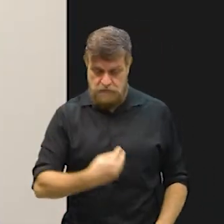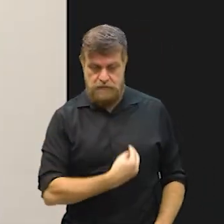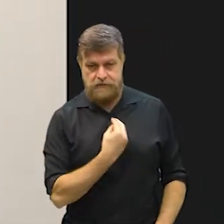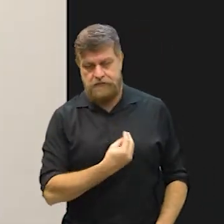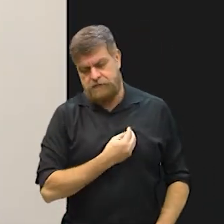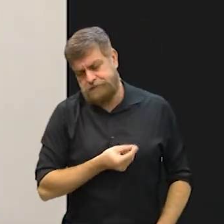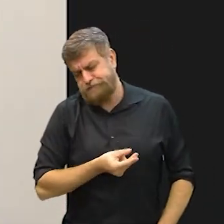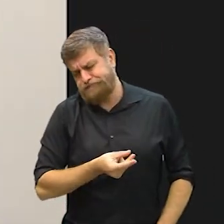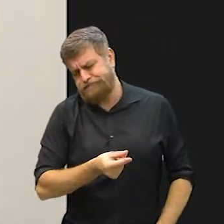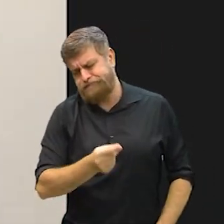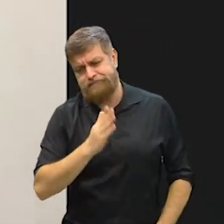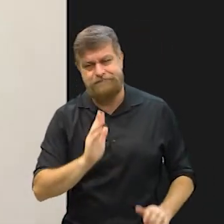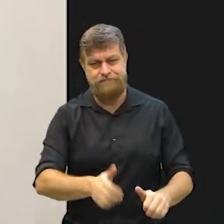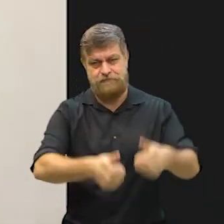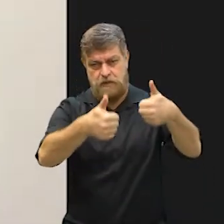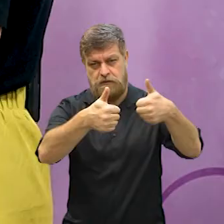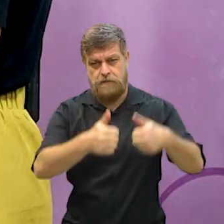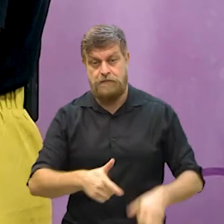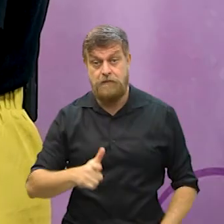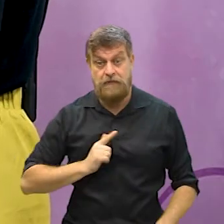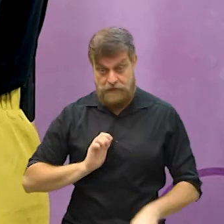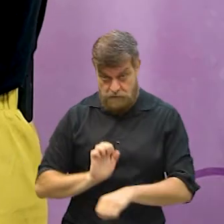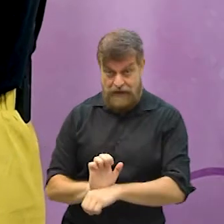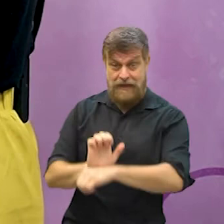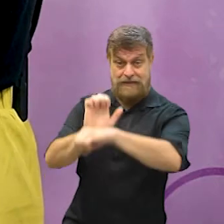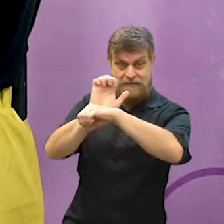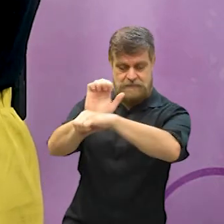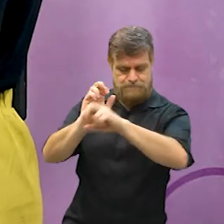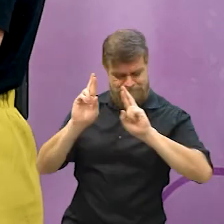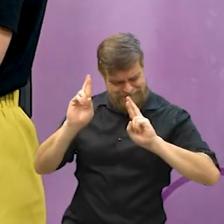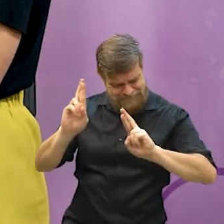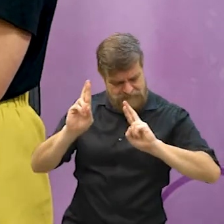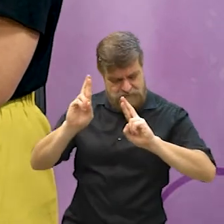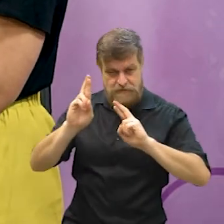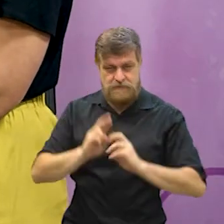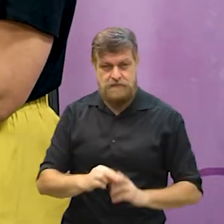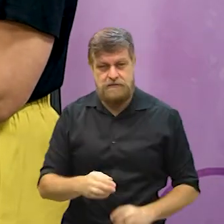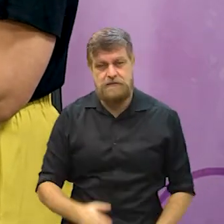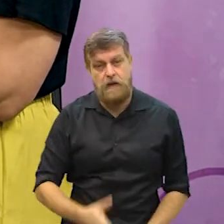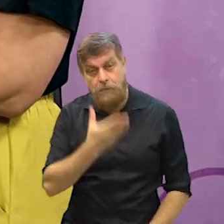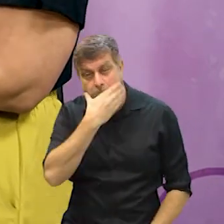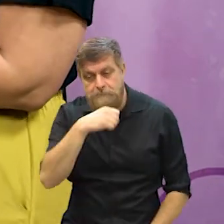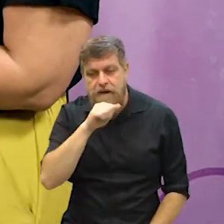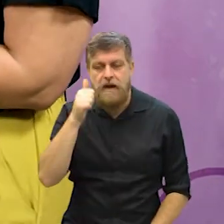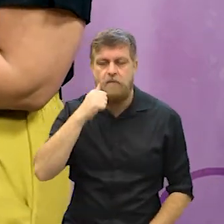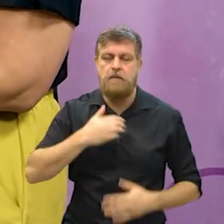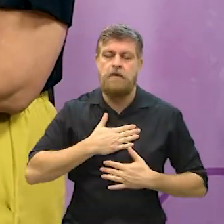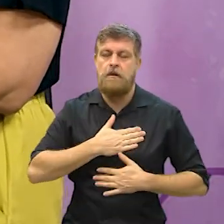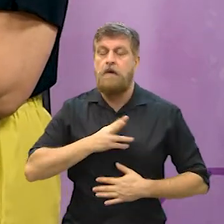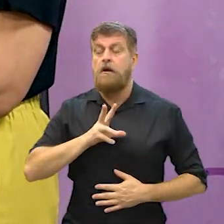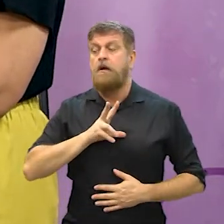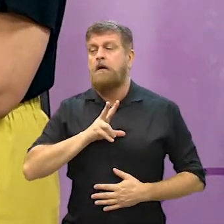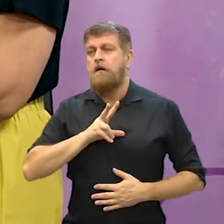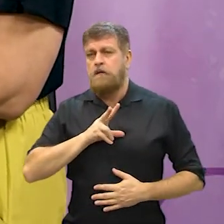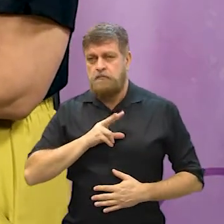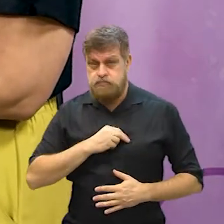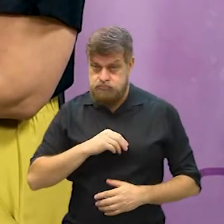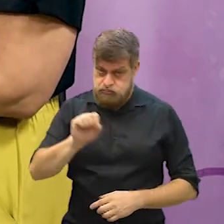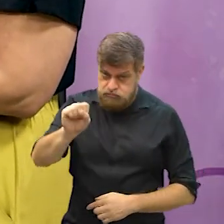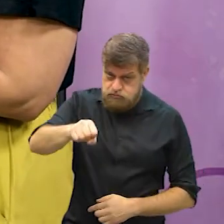doença para essas crianças, tá? Mudou demais. É uma esperança aí para os pais e também para as crianças, né? Sim, sim,